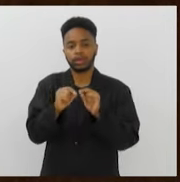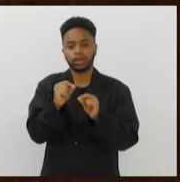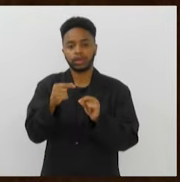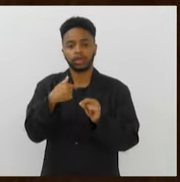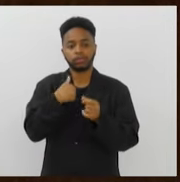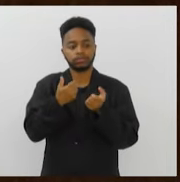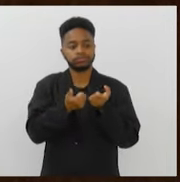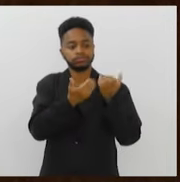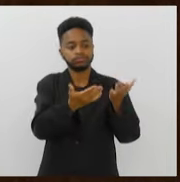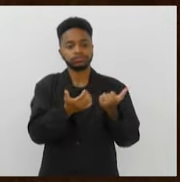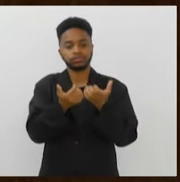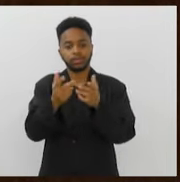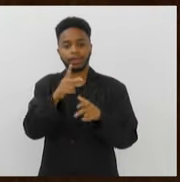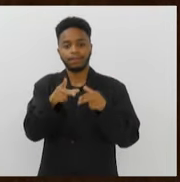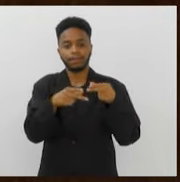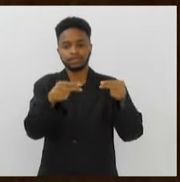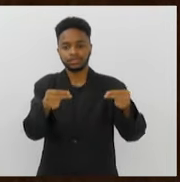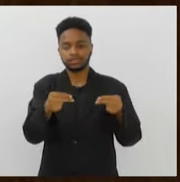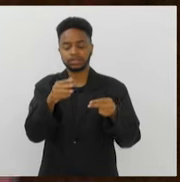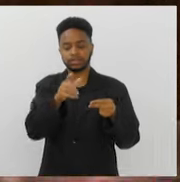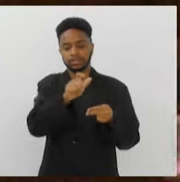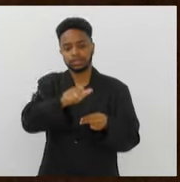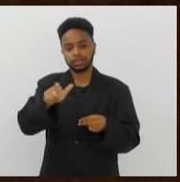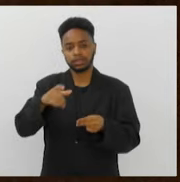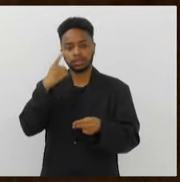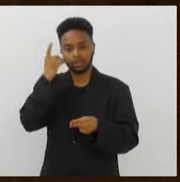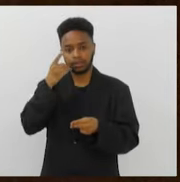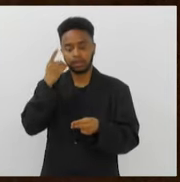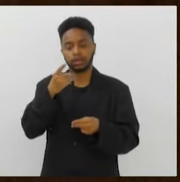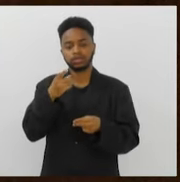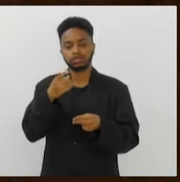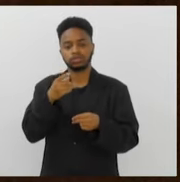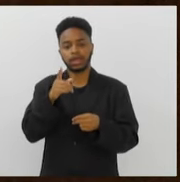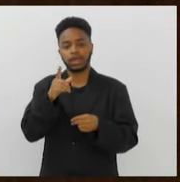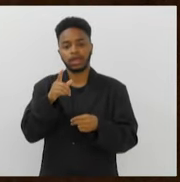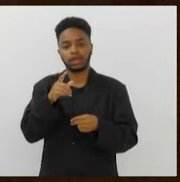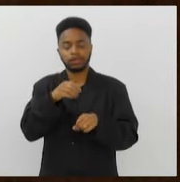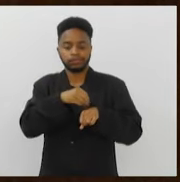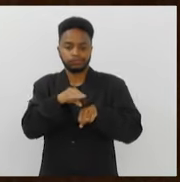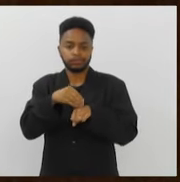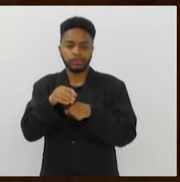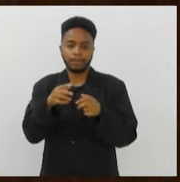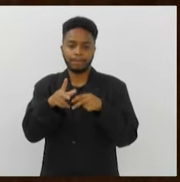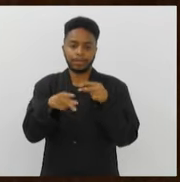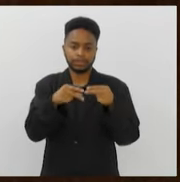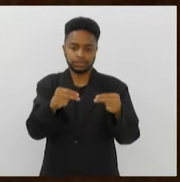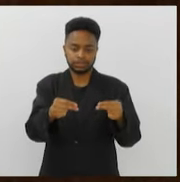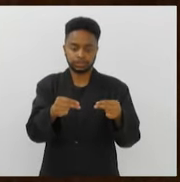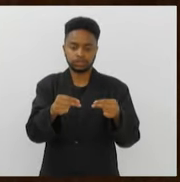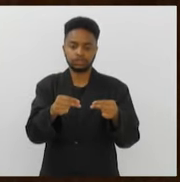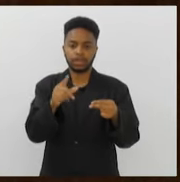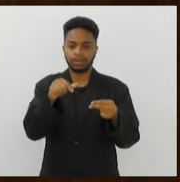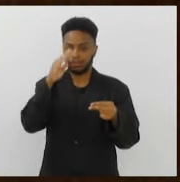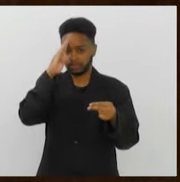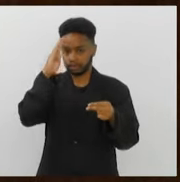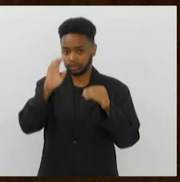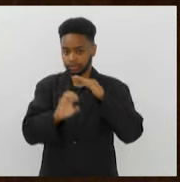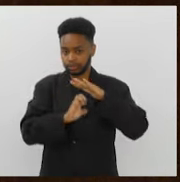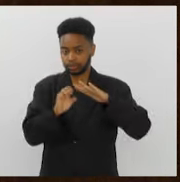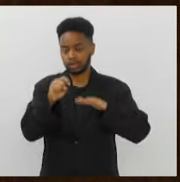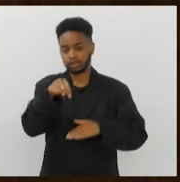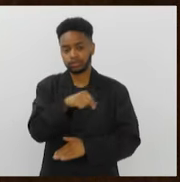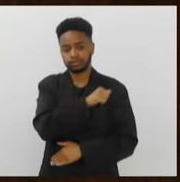colegas deputados com uma singela lembrança da nossa cooperativa, que é a maior cooperativa do estado do Rio de Janeiro,